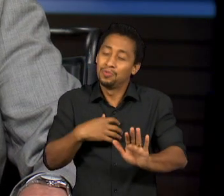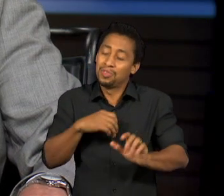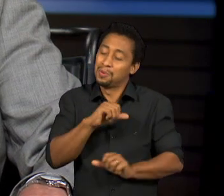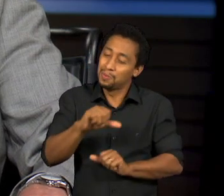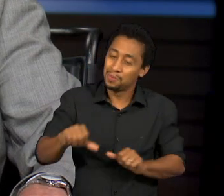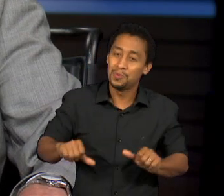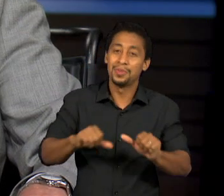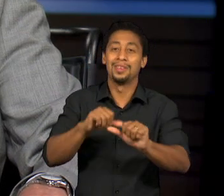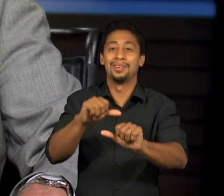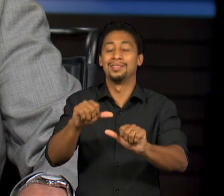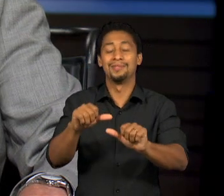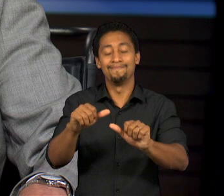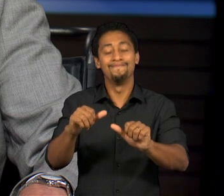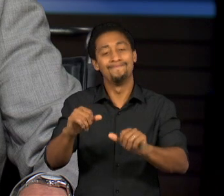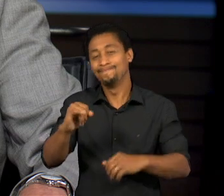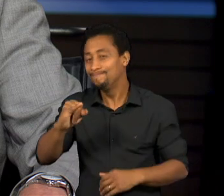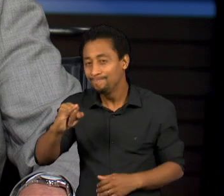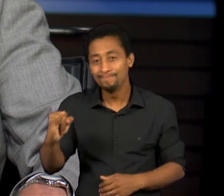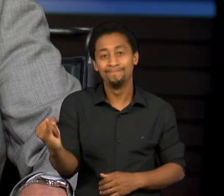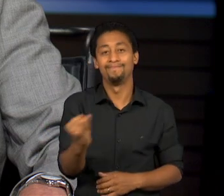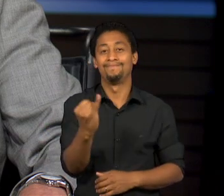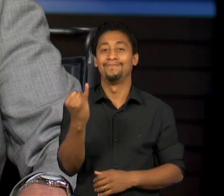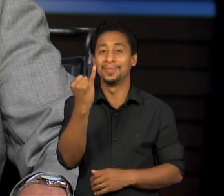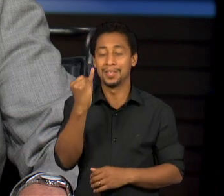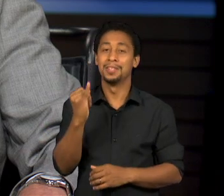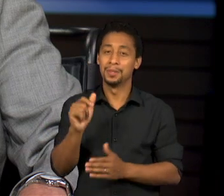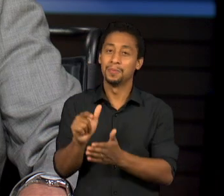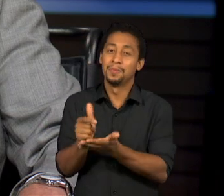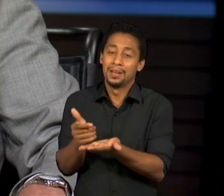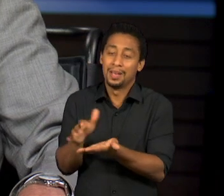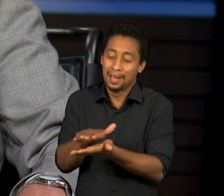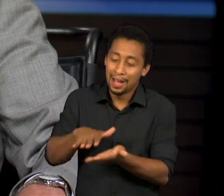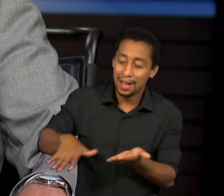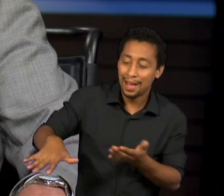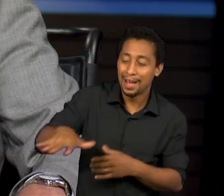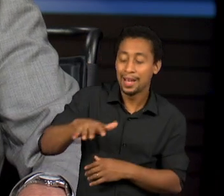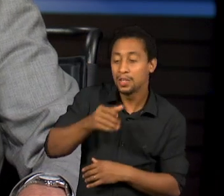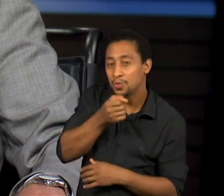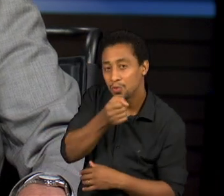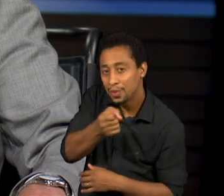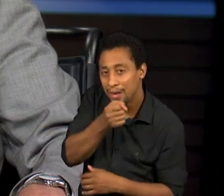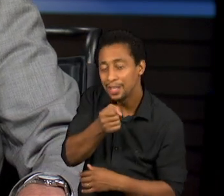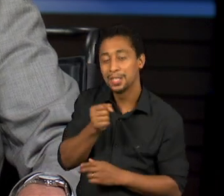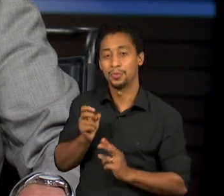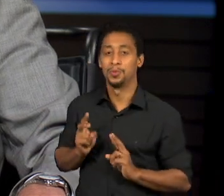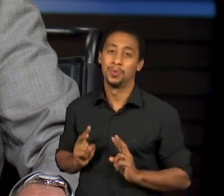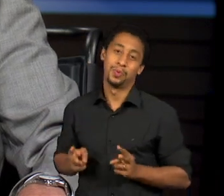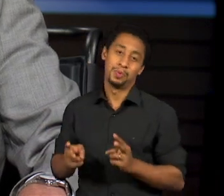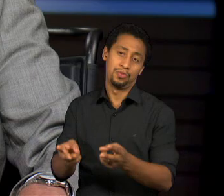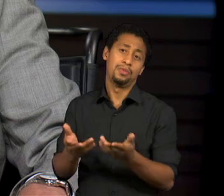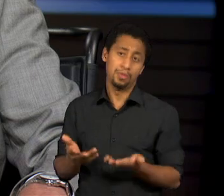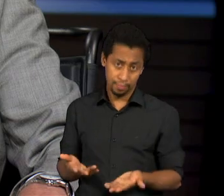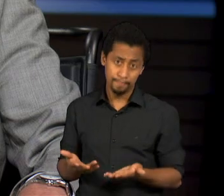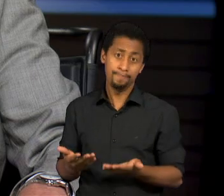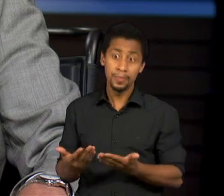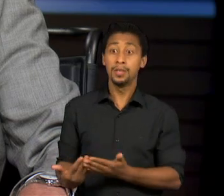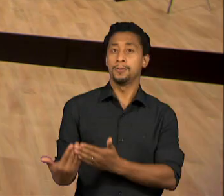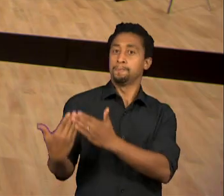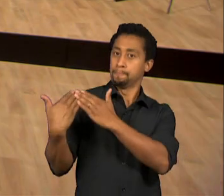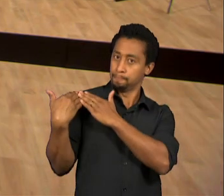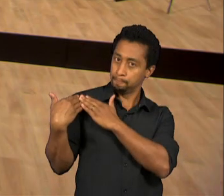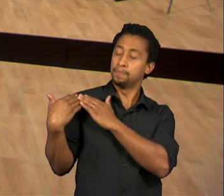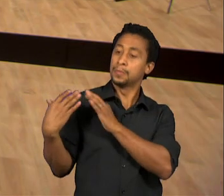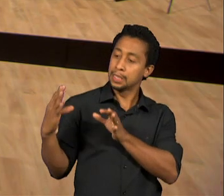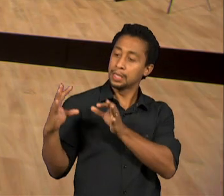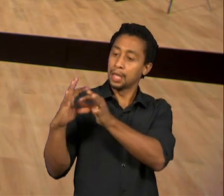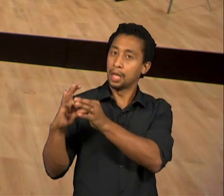indispensável para a sobrevivência do jornalismo e para que o jornalismo consiga ocupar o papel que lhe cabe na democracia.